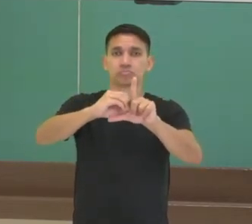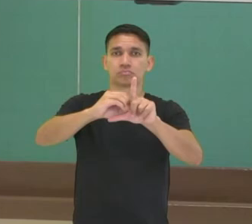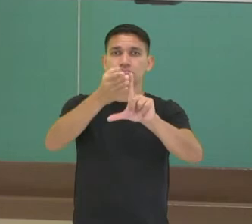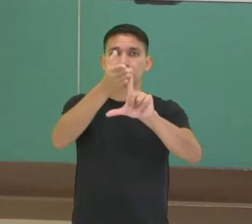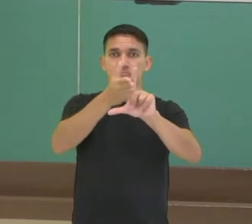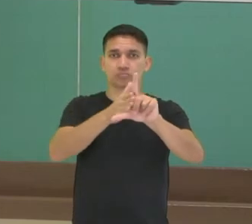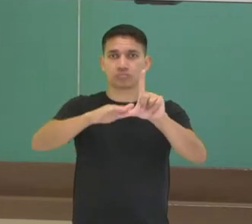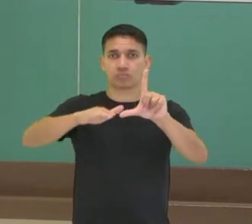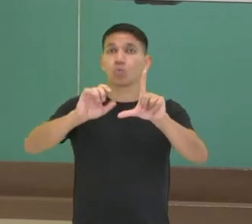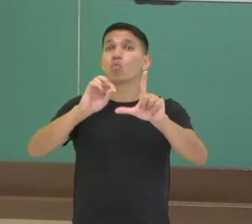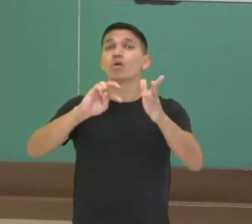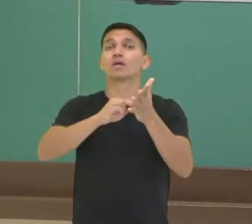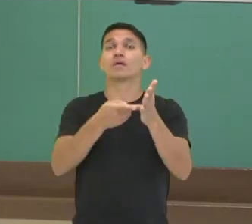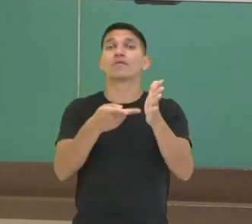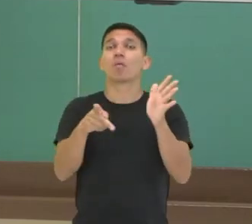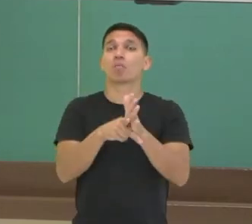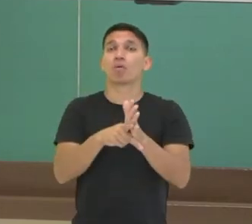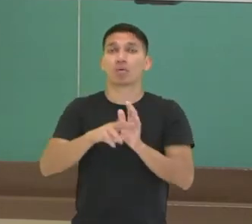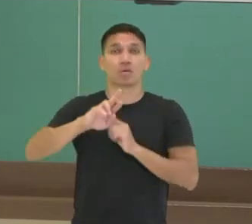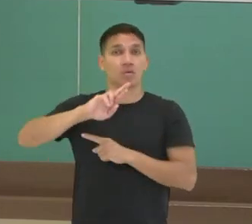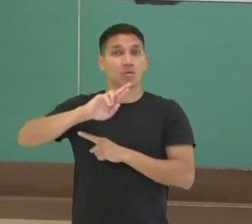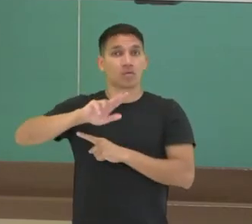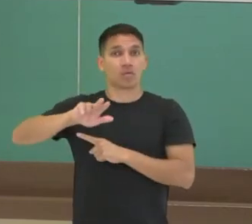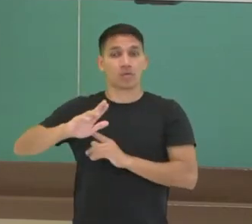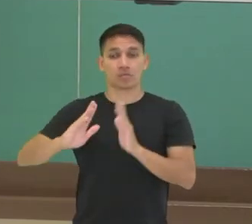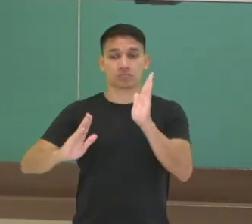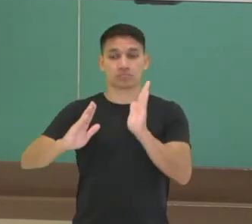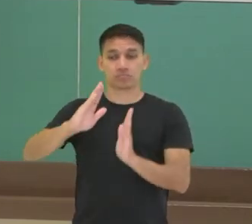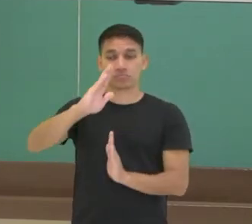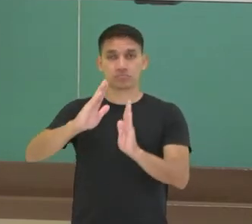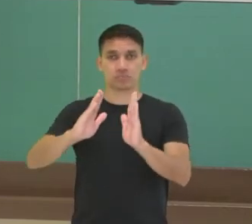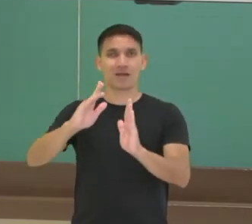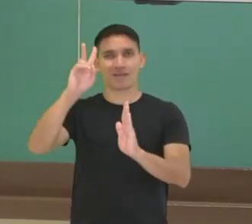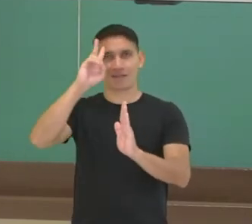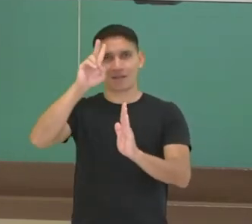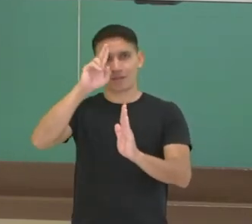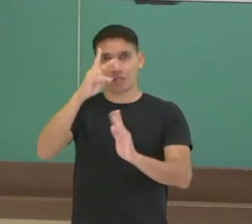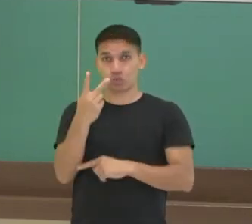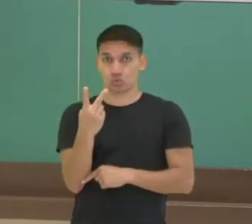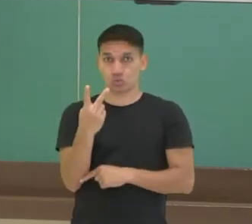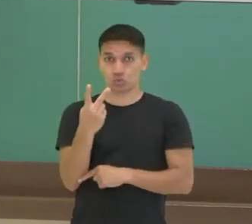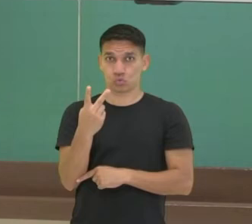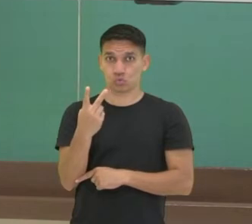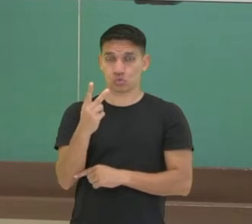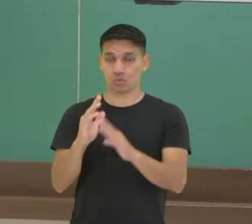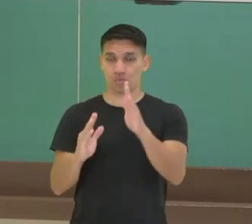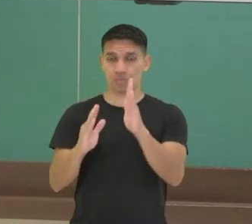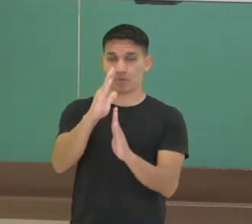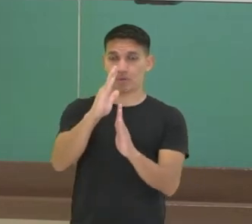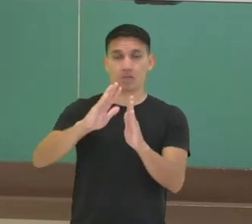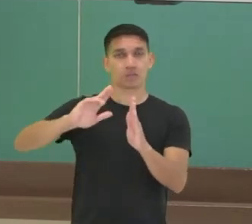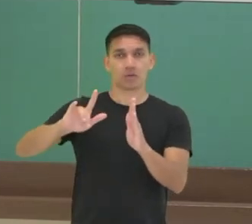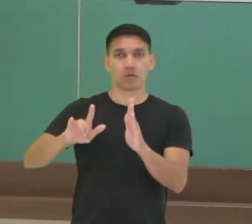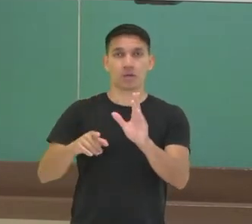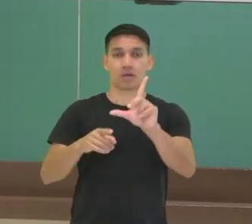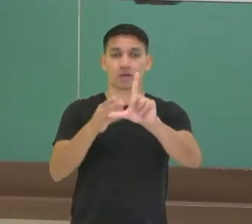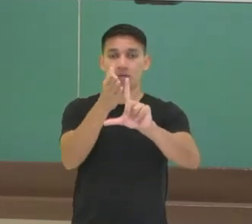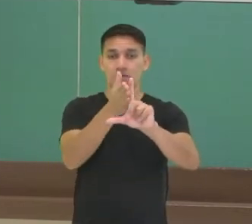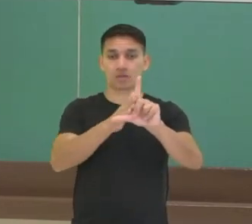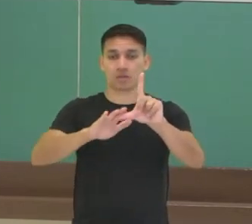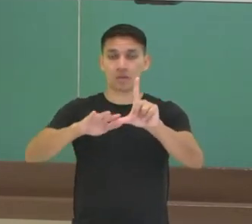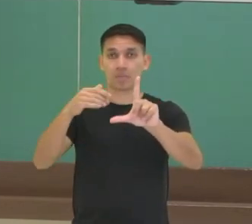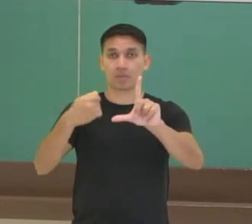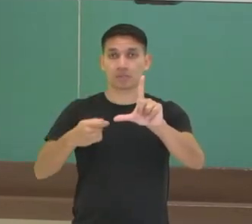lados que não é paralelo, lembra que tem 2 que não são paralelos? Um deles tem que ser perpendicular às